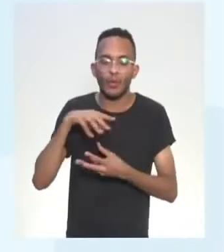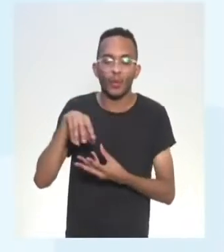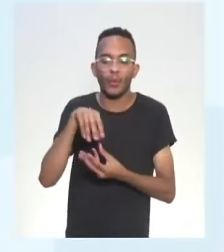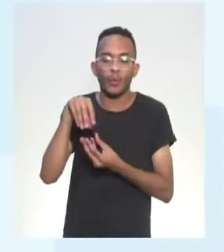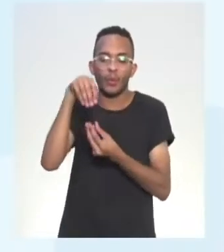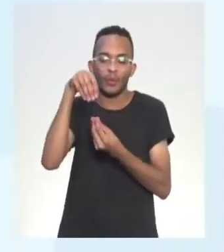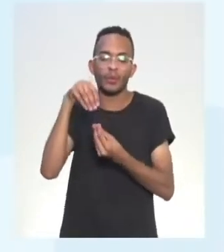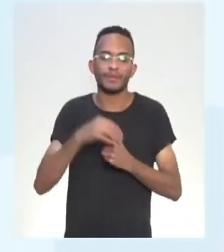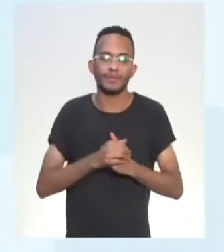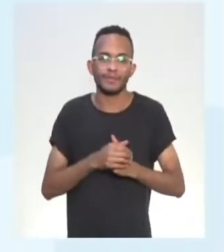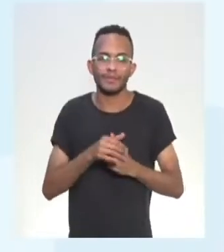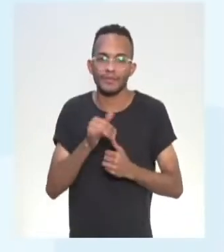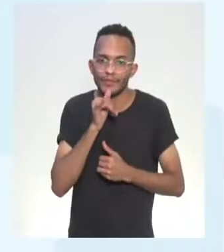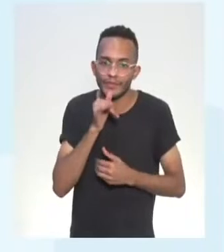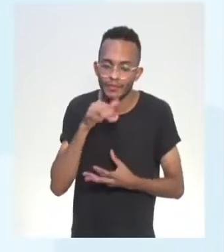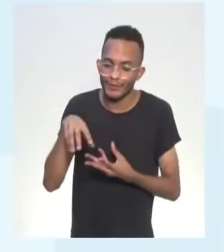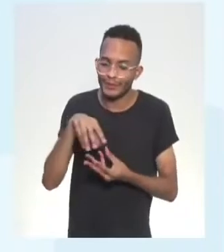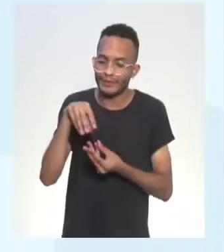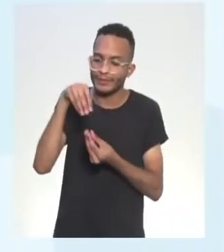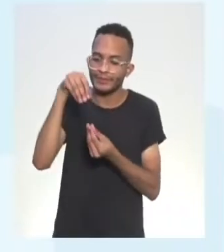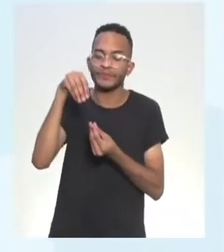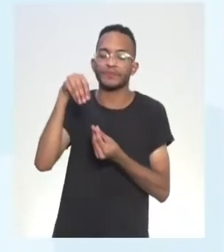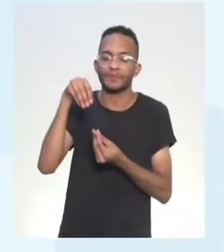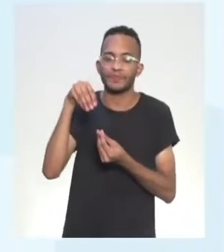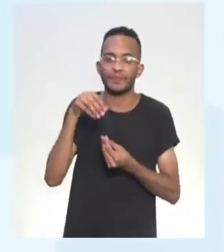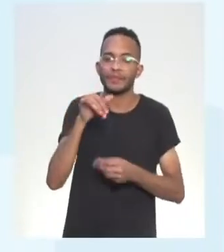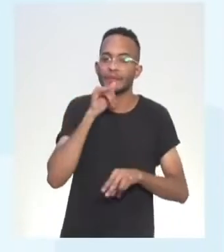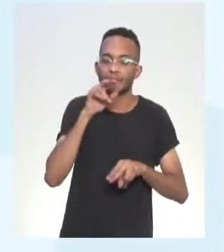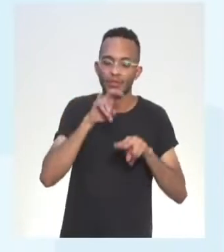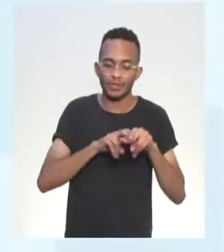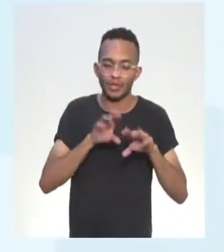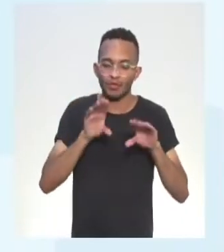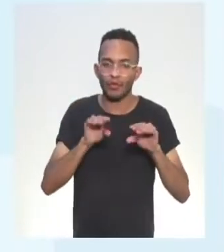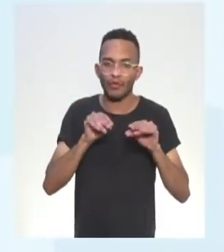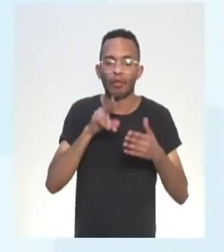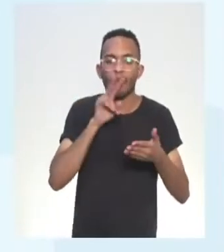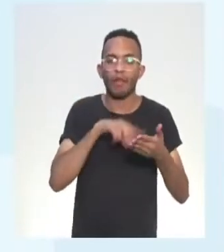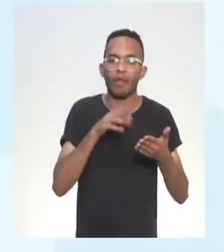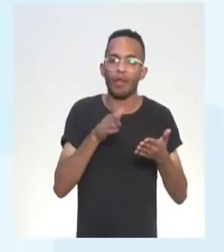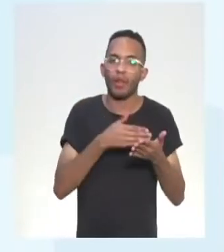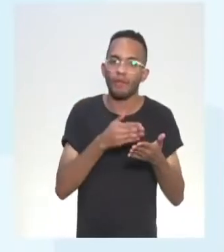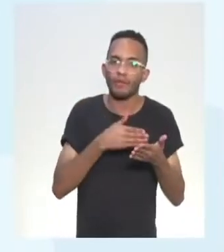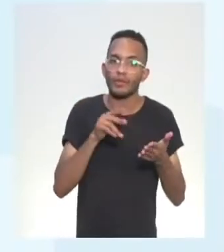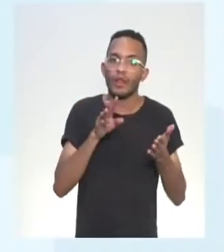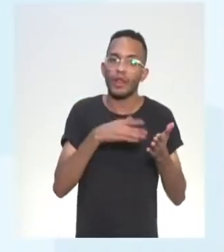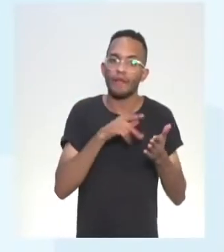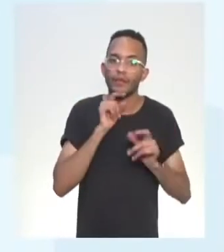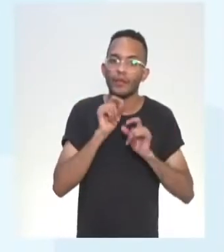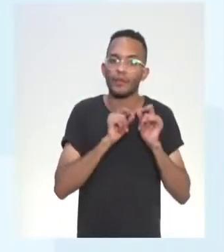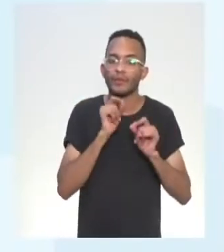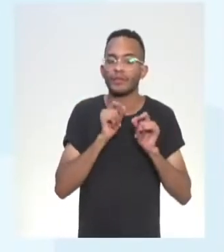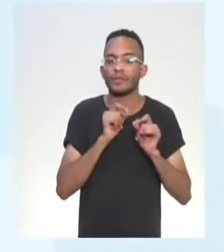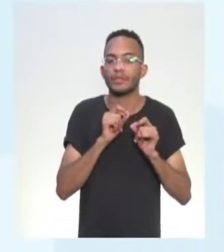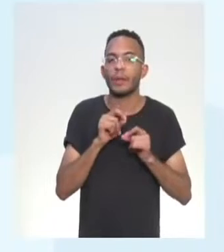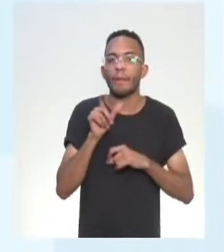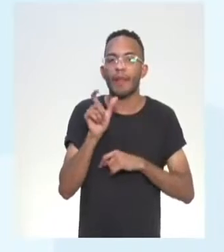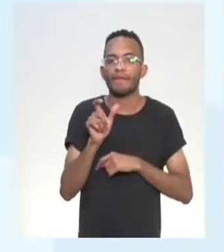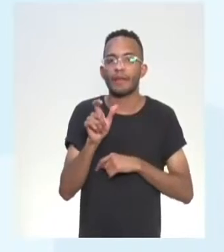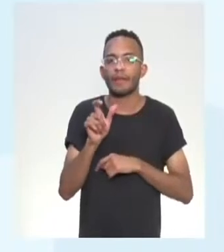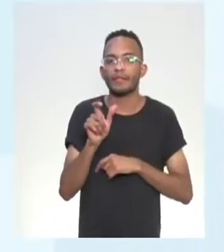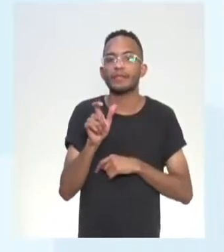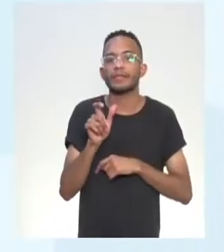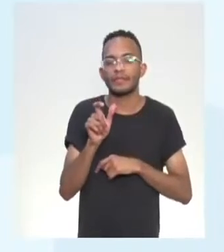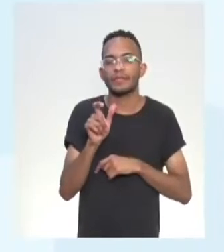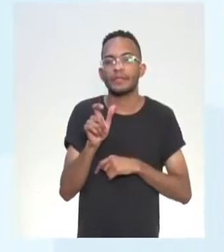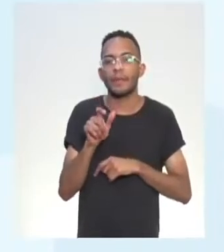fantasminha, essa imagem que se configura como fantasminha, sentado ao sofá, lendo um livro. E no livro está escrito People